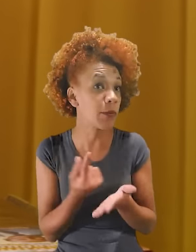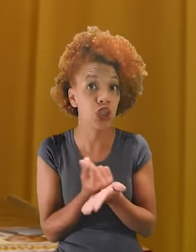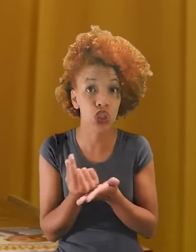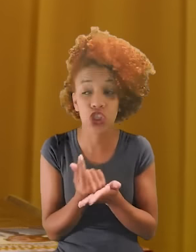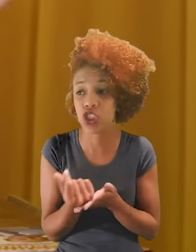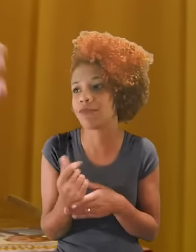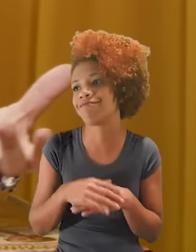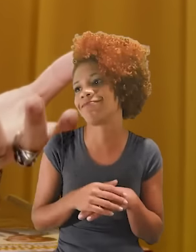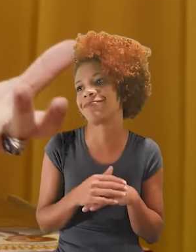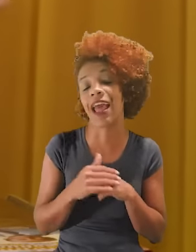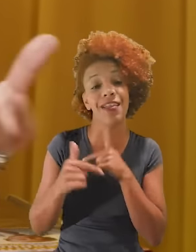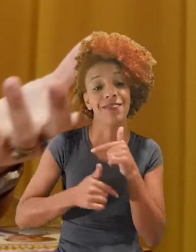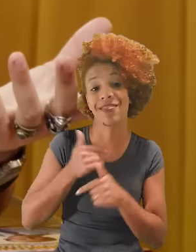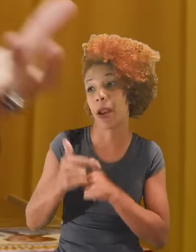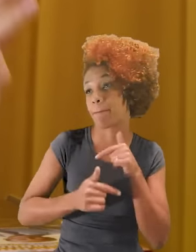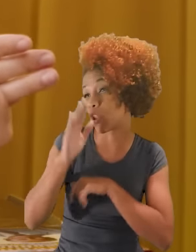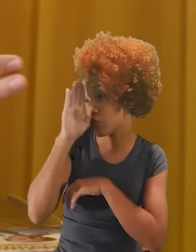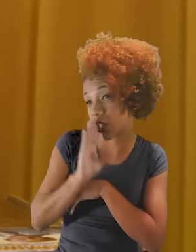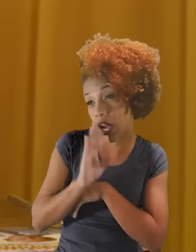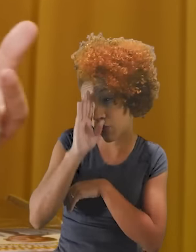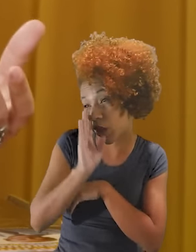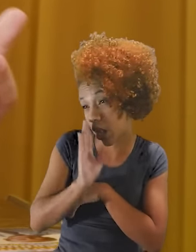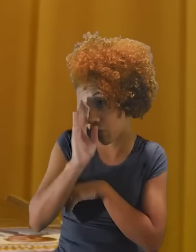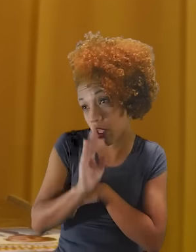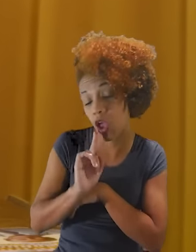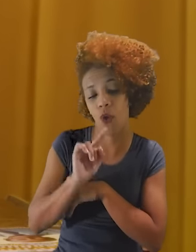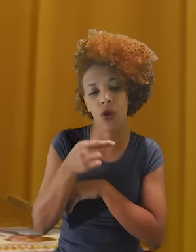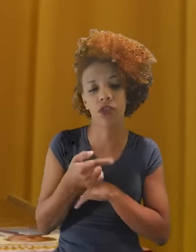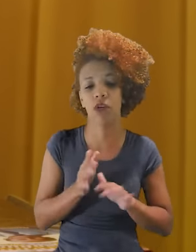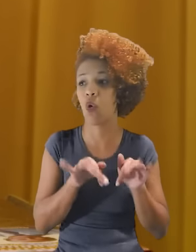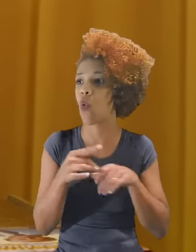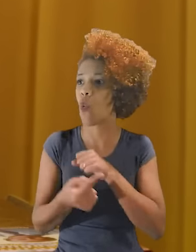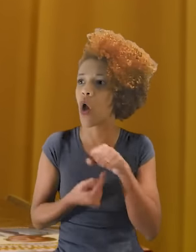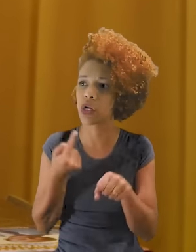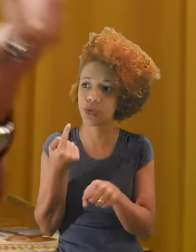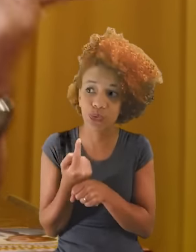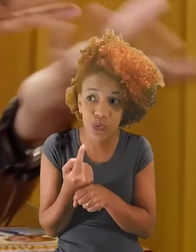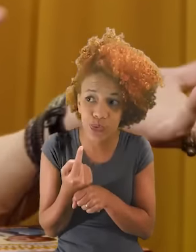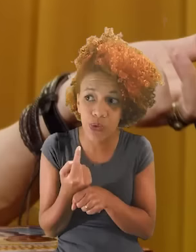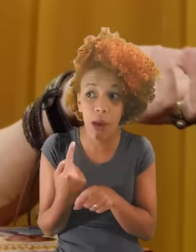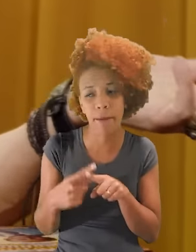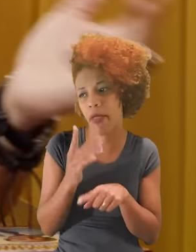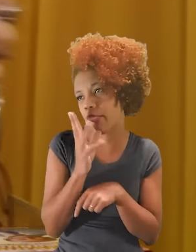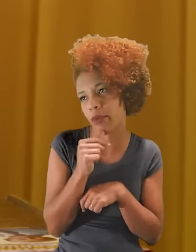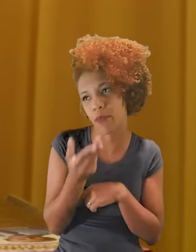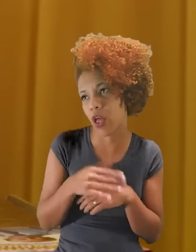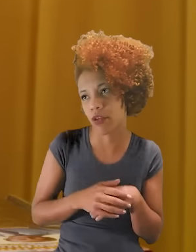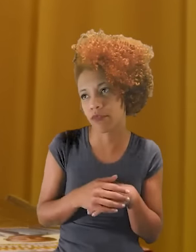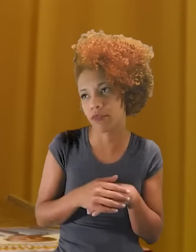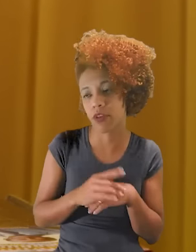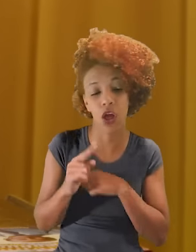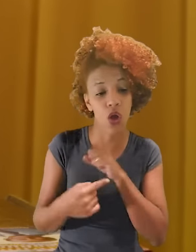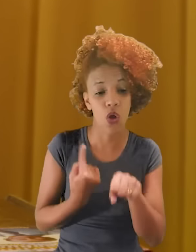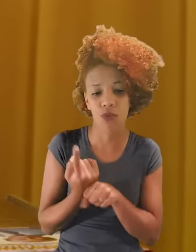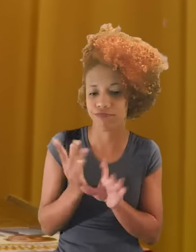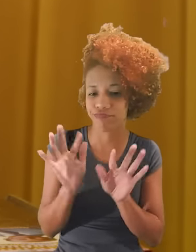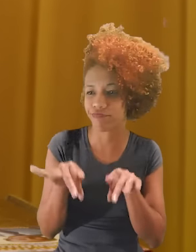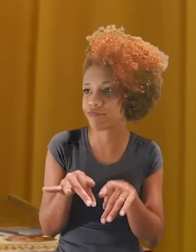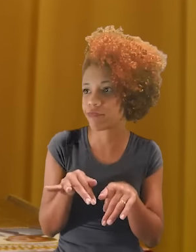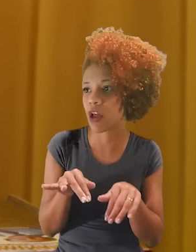vamos. Meu, os caras tudo trabalhando de graça. Quando terminaram, isso depois de um ano. Porque demorava, óbvio. Quando entregou o último pro cara, o cara